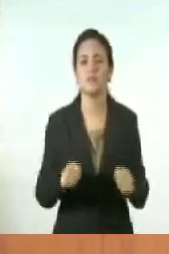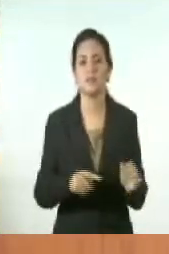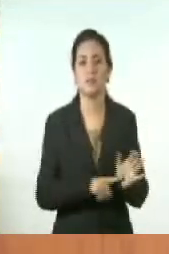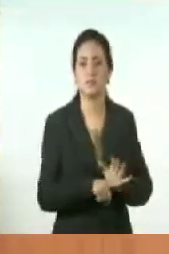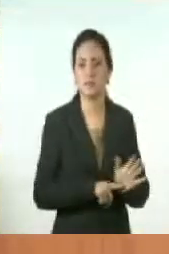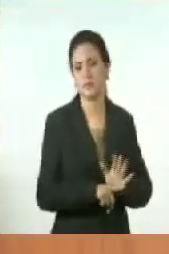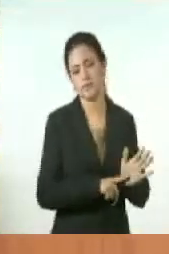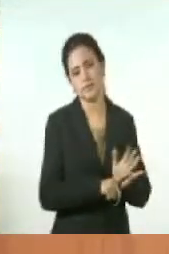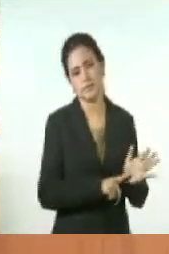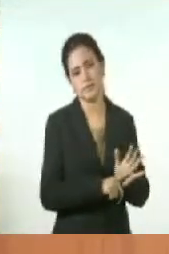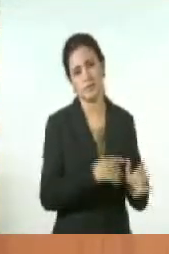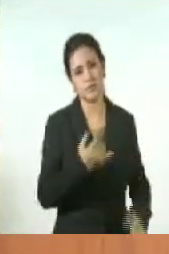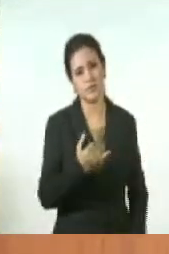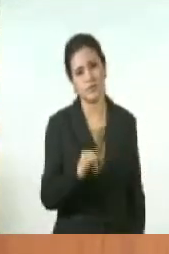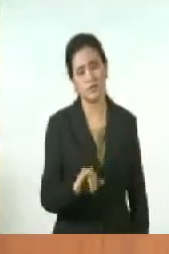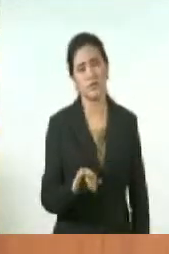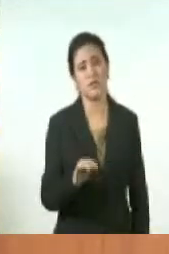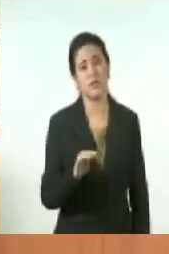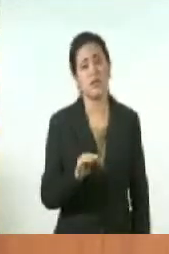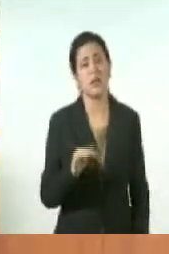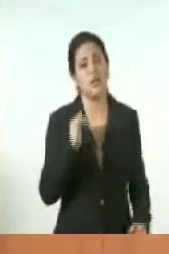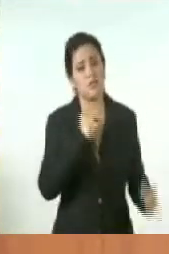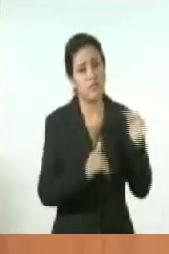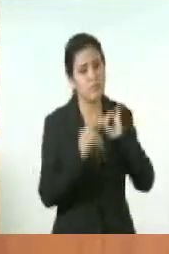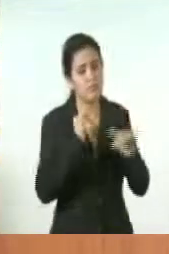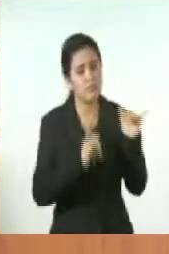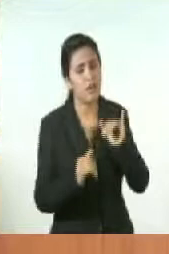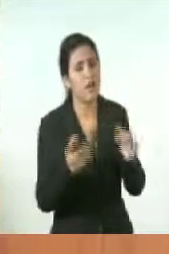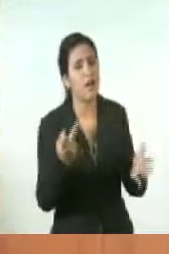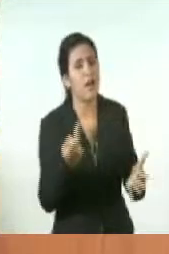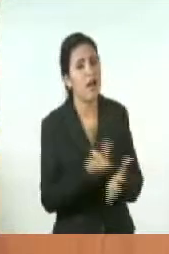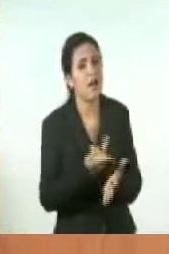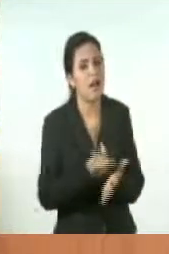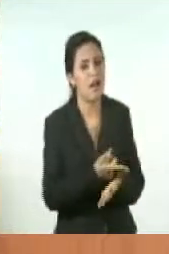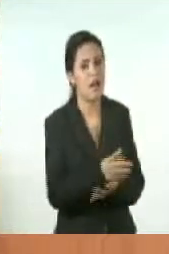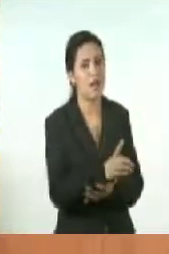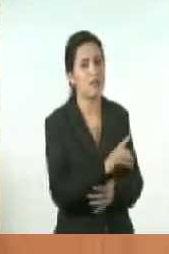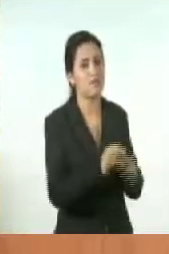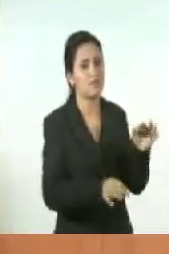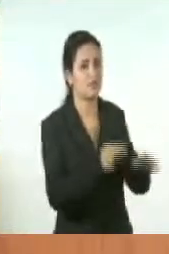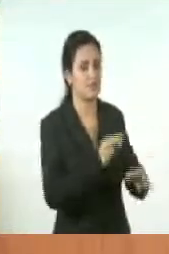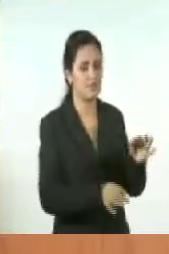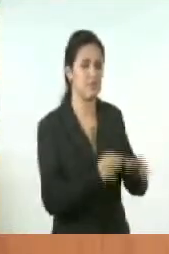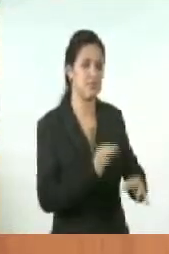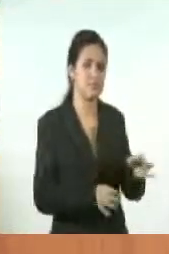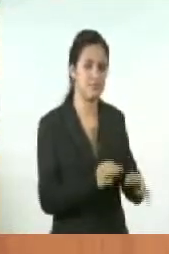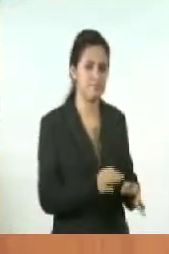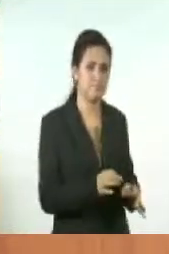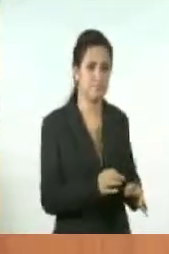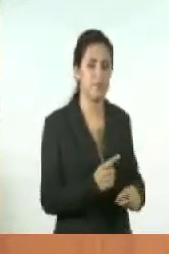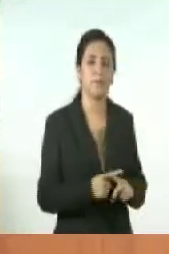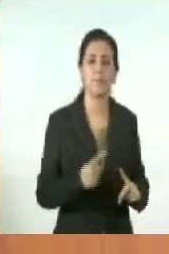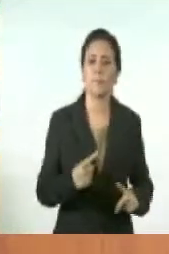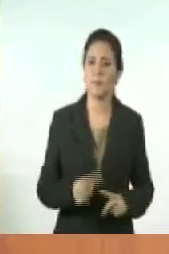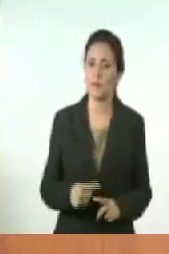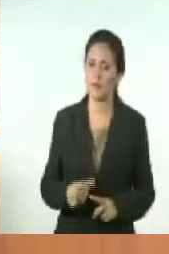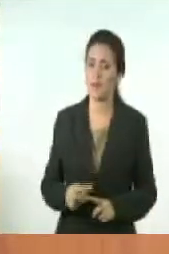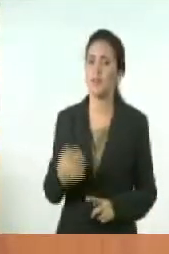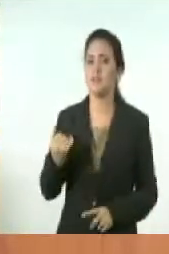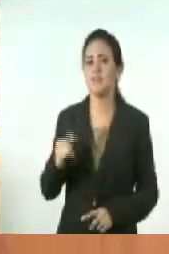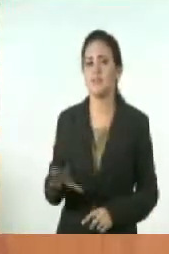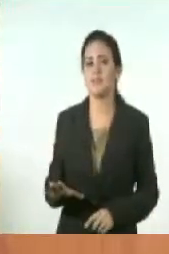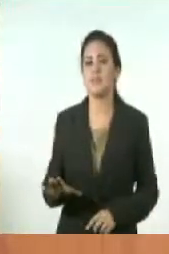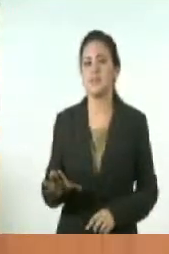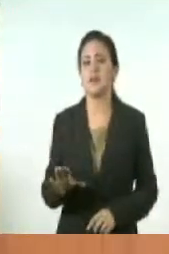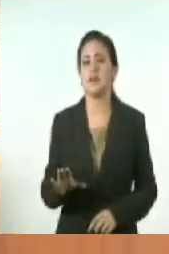induzir o juiz ao erro. Porque se o juiz, na sua decisão, coloca lá, na decisão dele, que